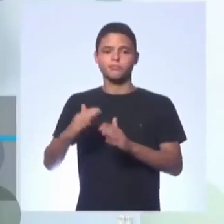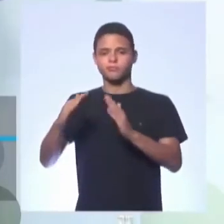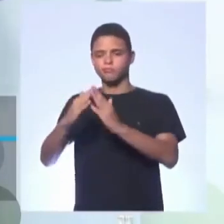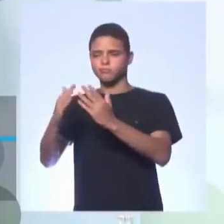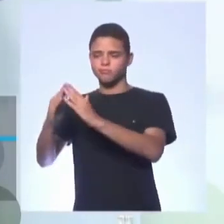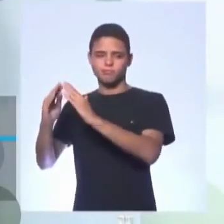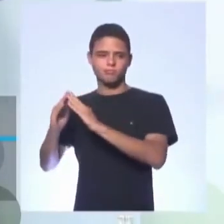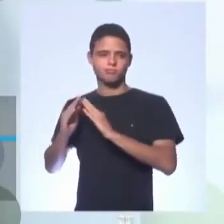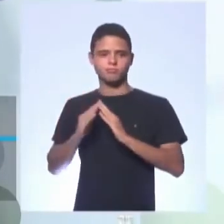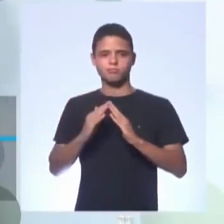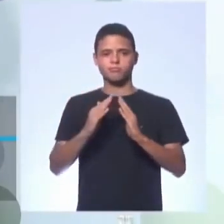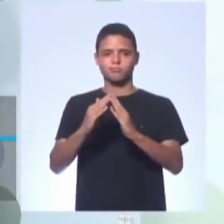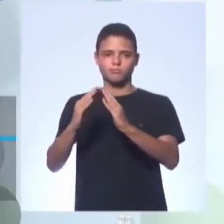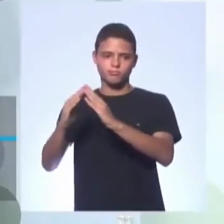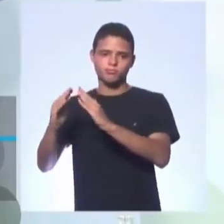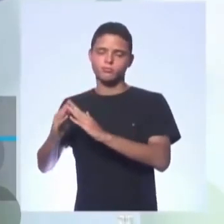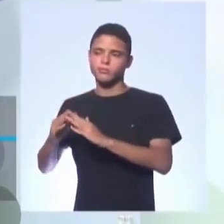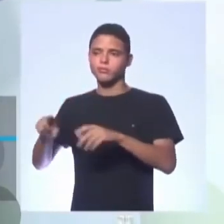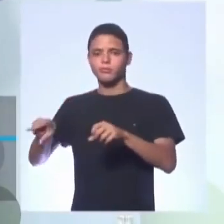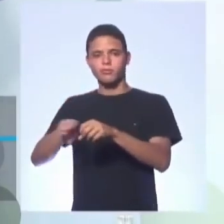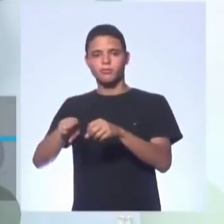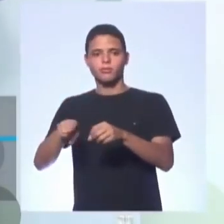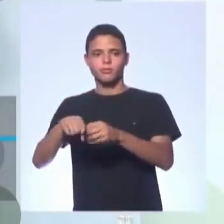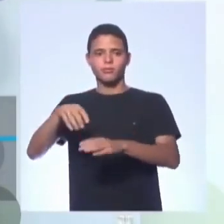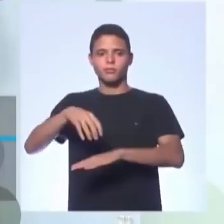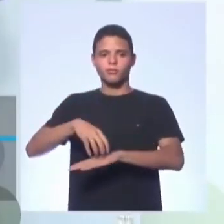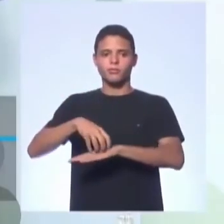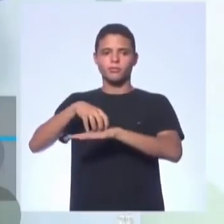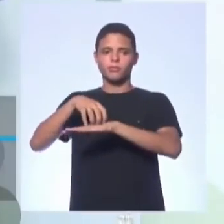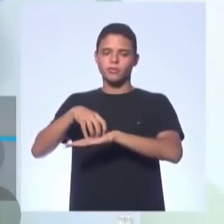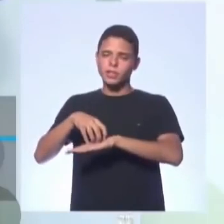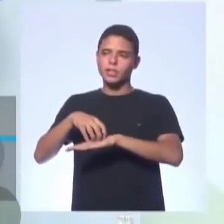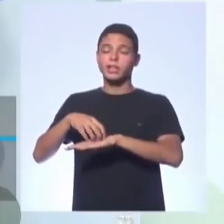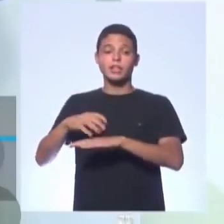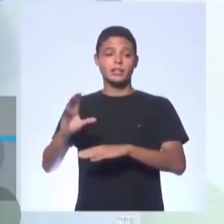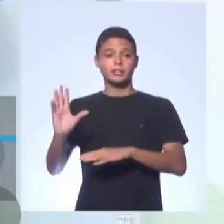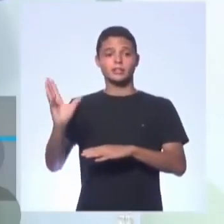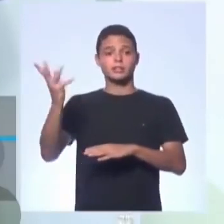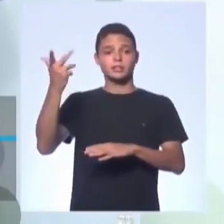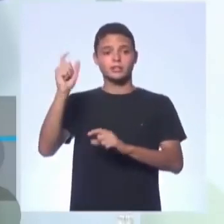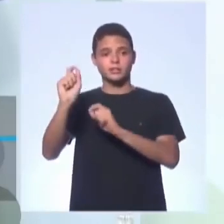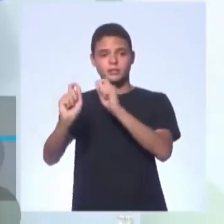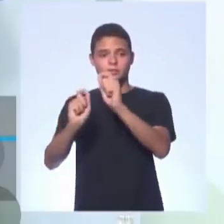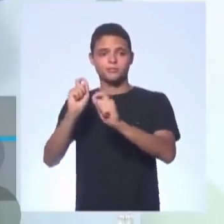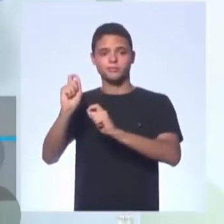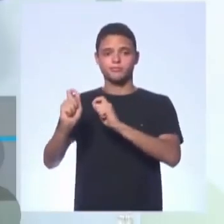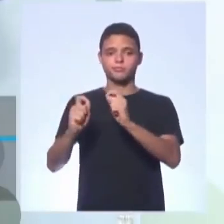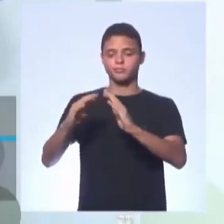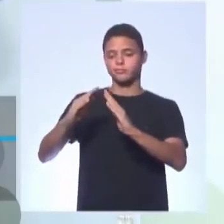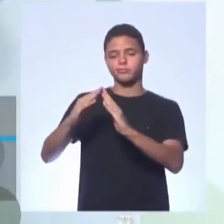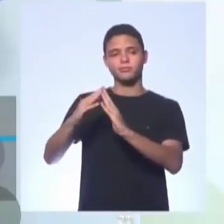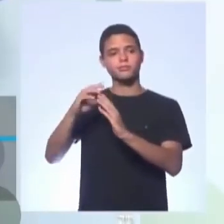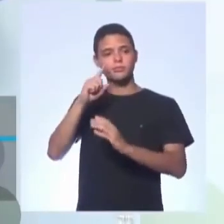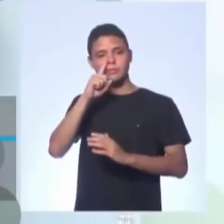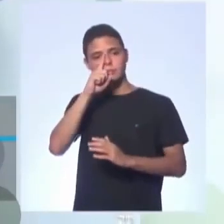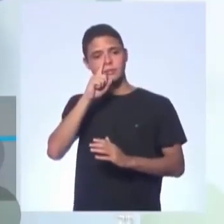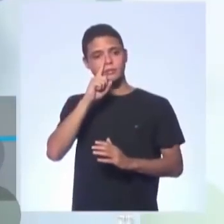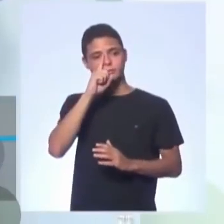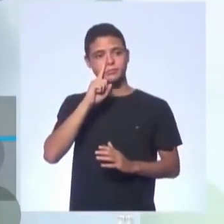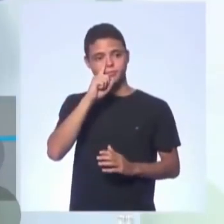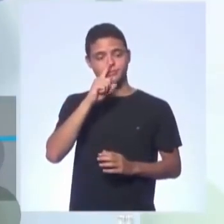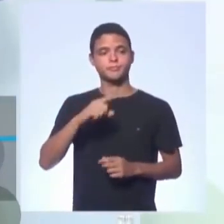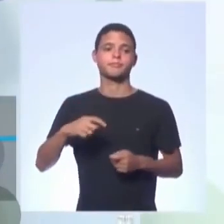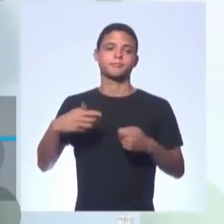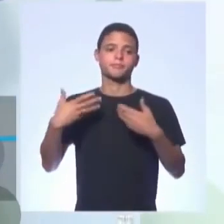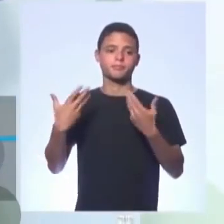né, principalmente nos grandes centros, acabam tendo, né, essa relação perigosa de moradia, né? Então, tem que se